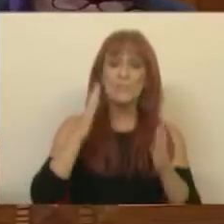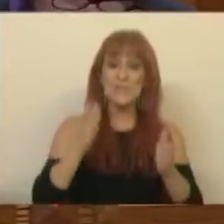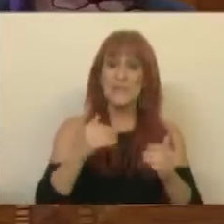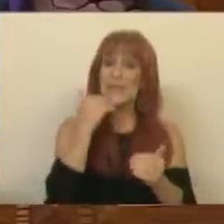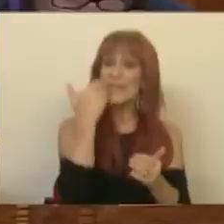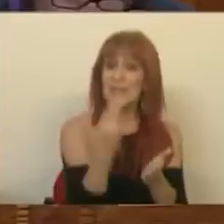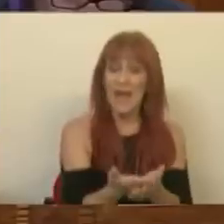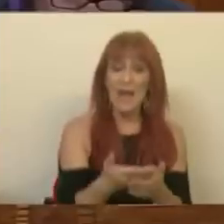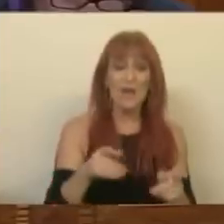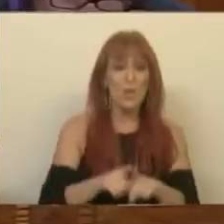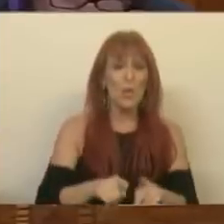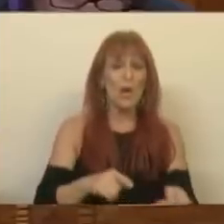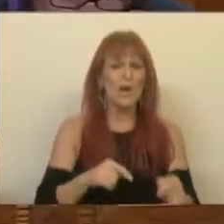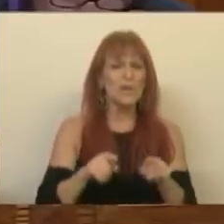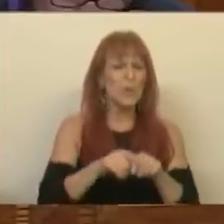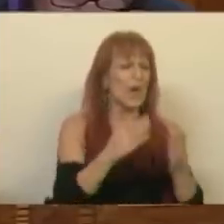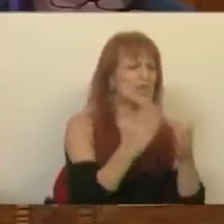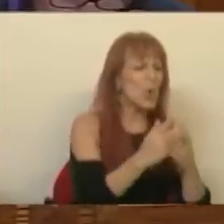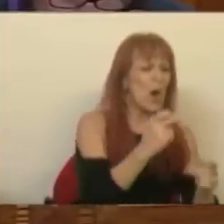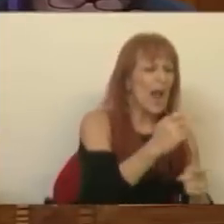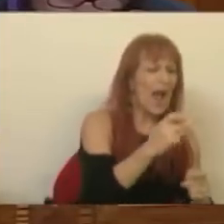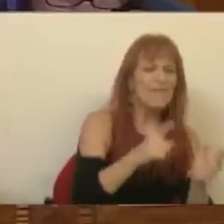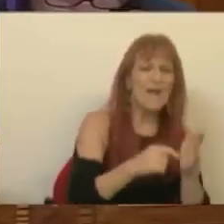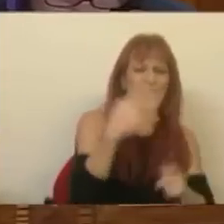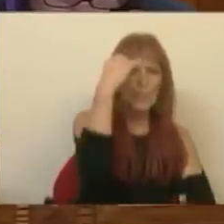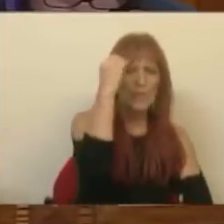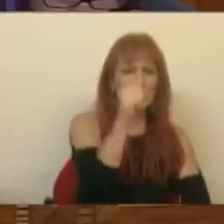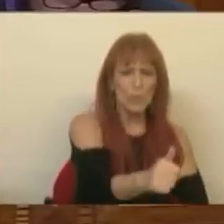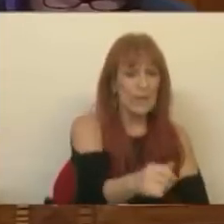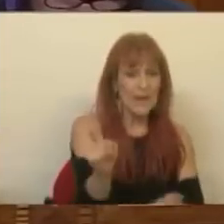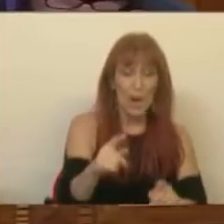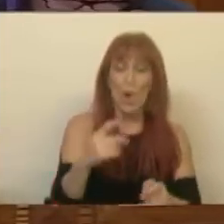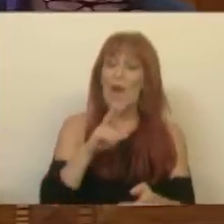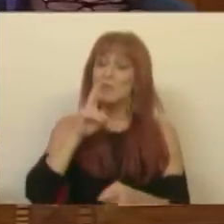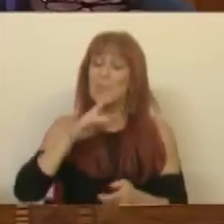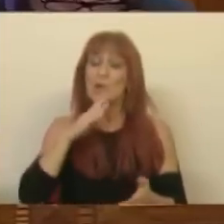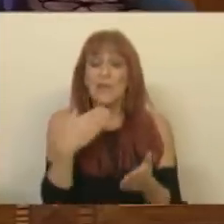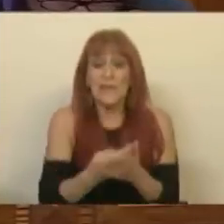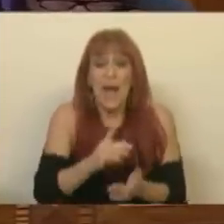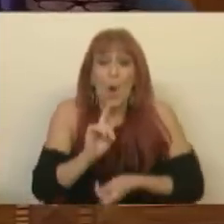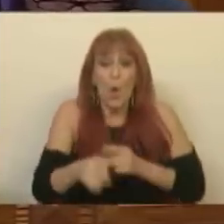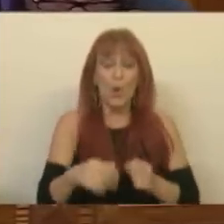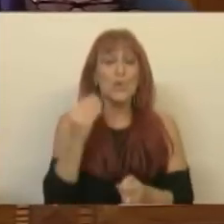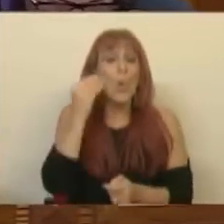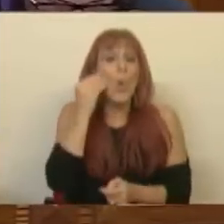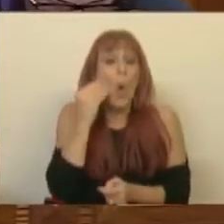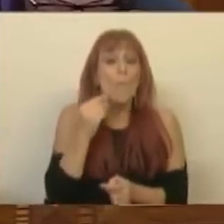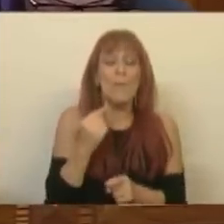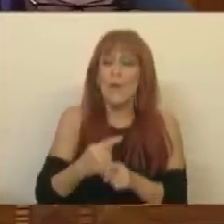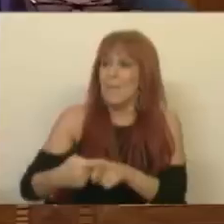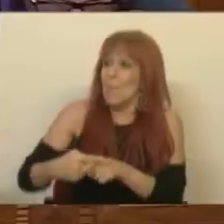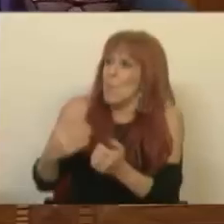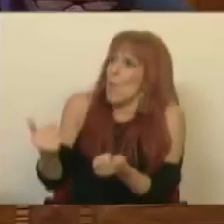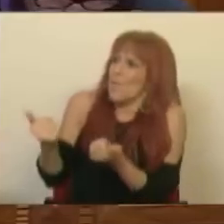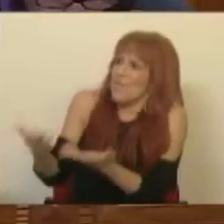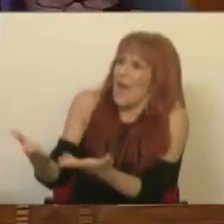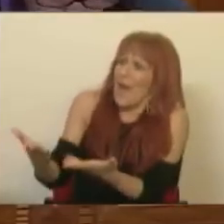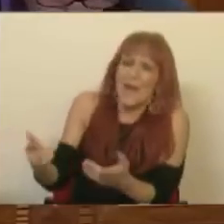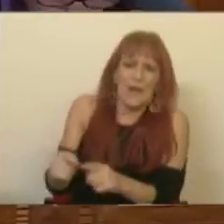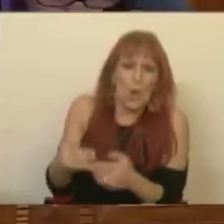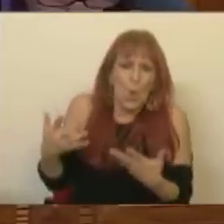temos que dar não é porque é que na escola há falta o professor vê a resposta que nós temos que dar é como é que motivamos